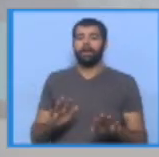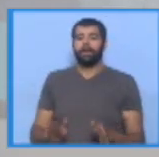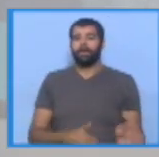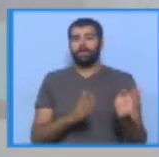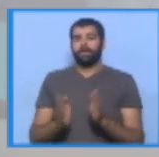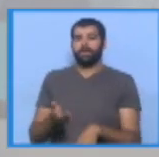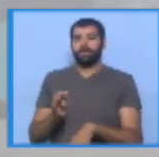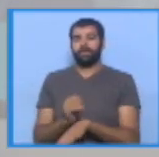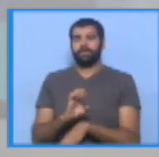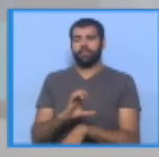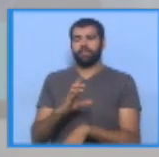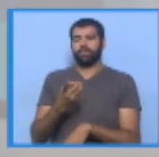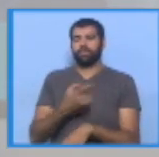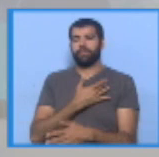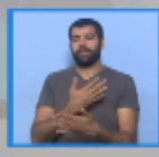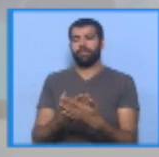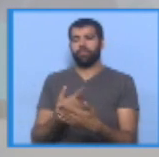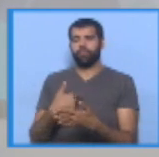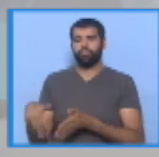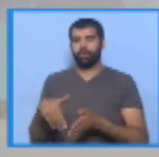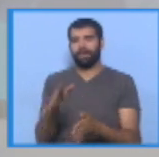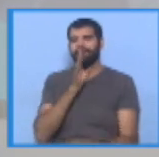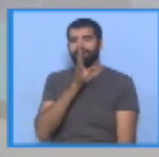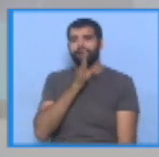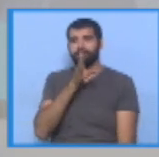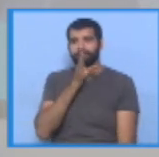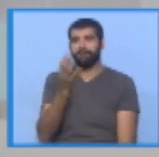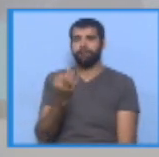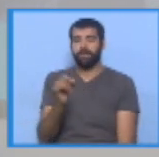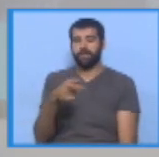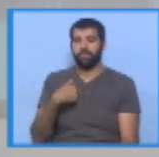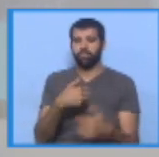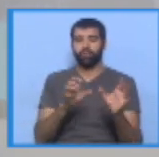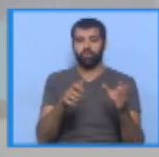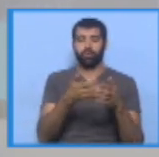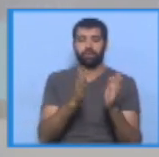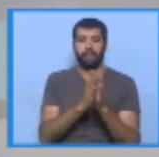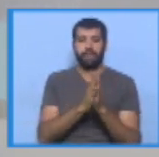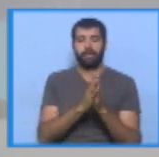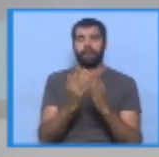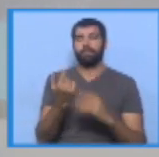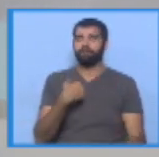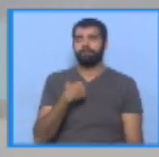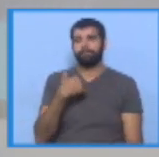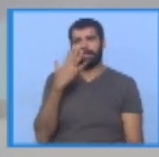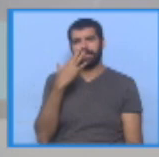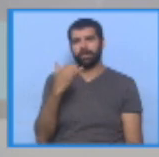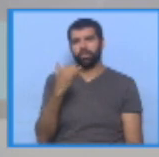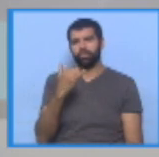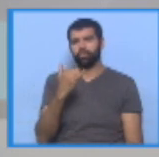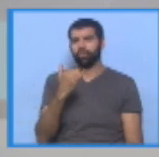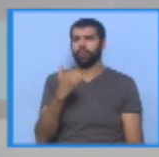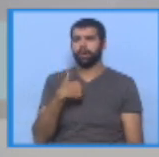século XIX, sobretudo, quando começou a haver os caminhos de ferro, a Irmandade procurou que em